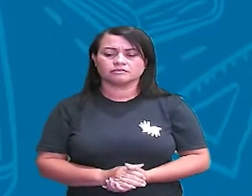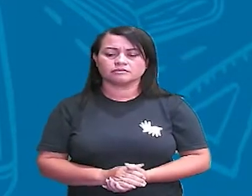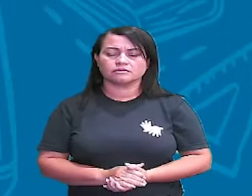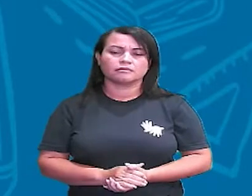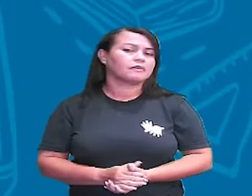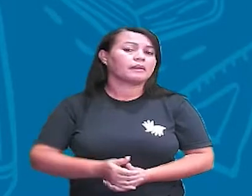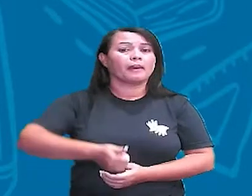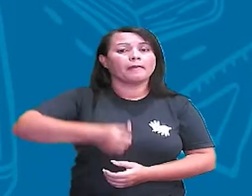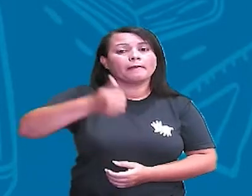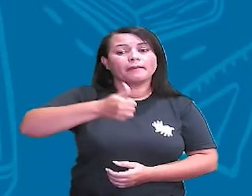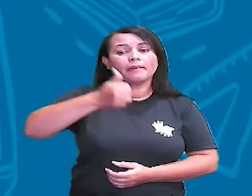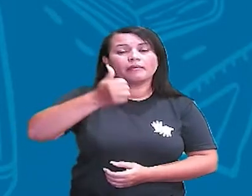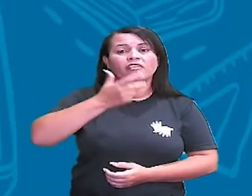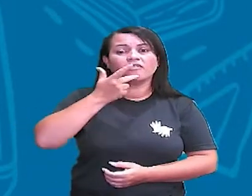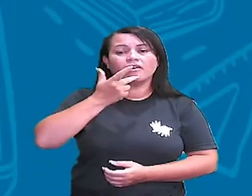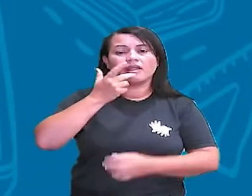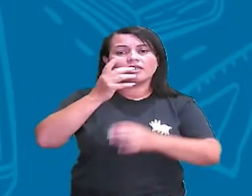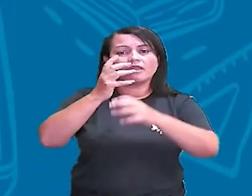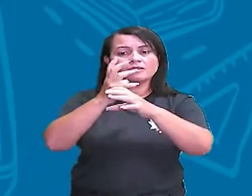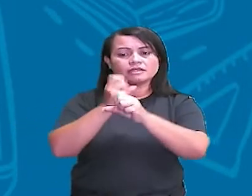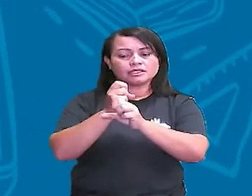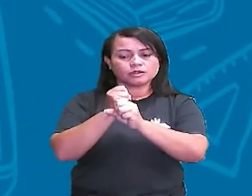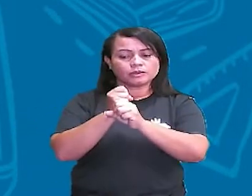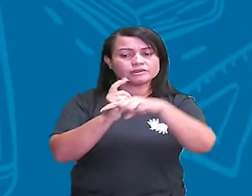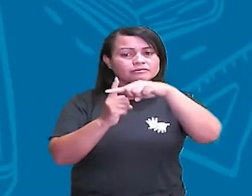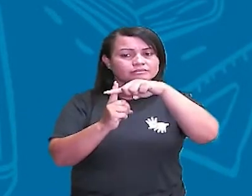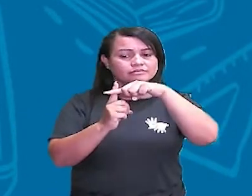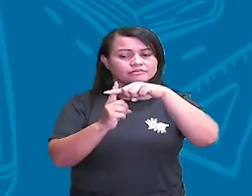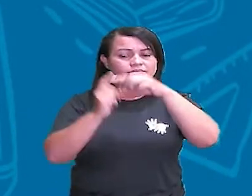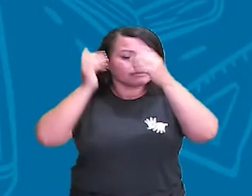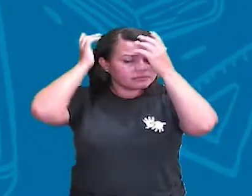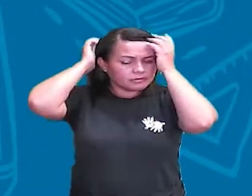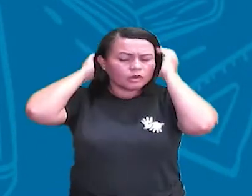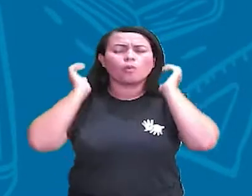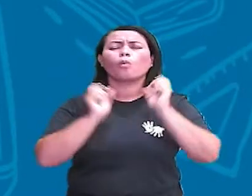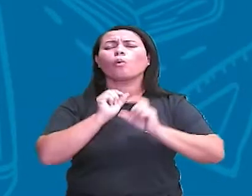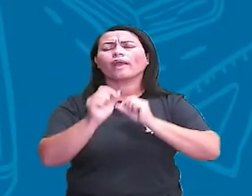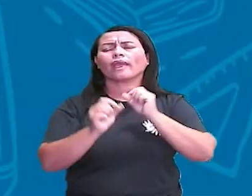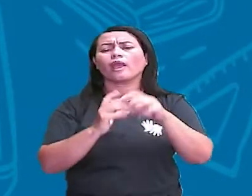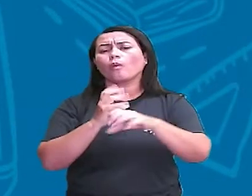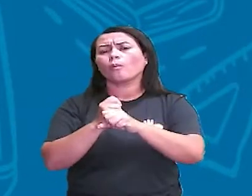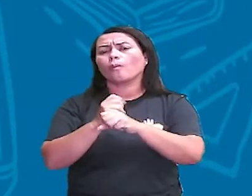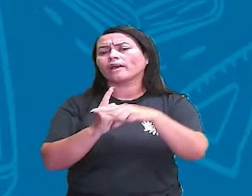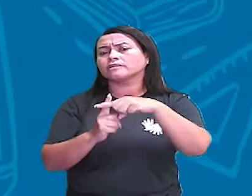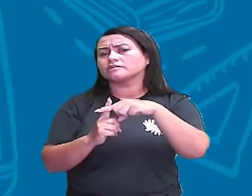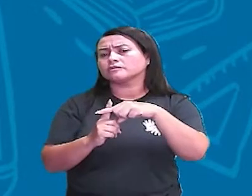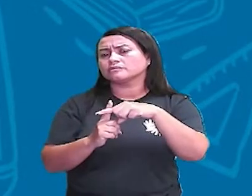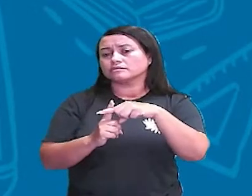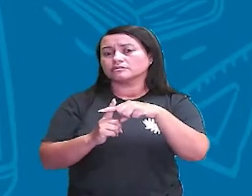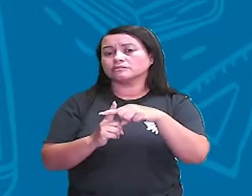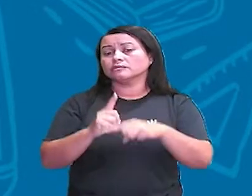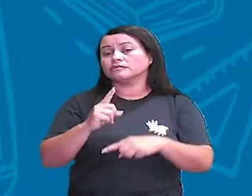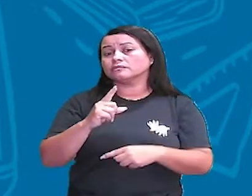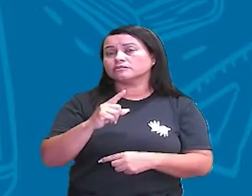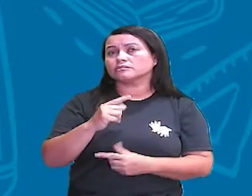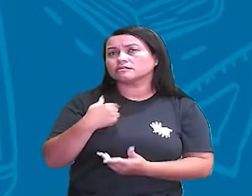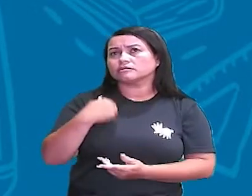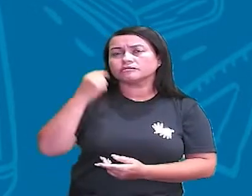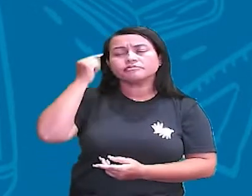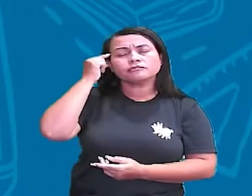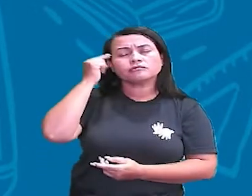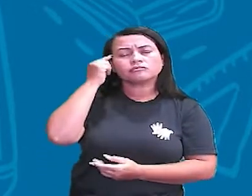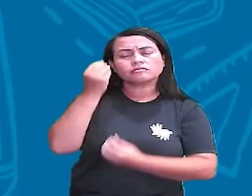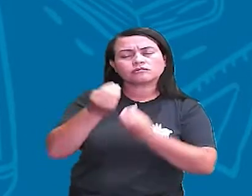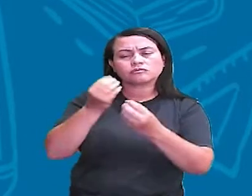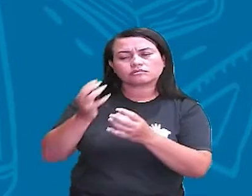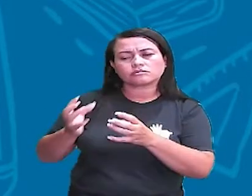Primeiro nós vamos falar das adições. Então, o que é uma adição? É quando eu tenho a ideia de